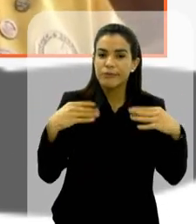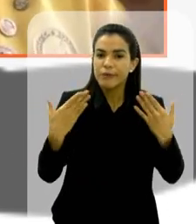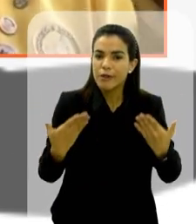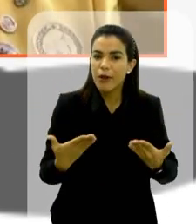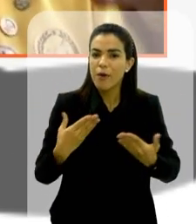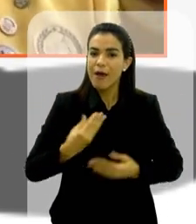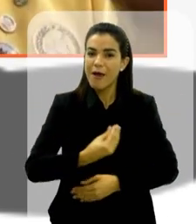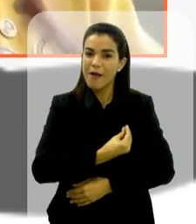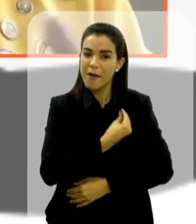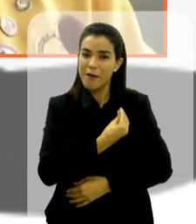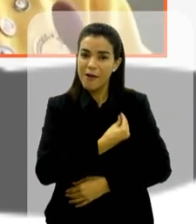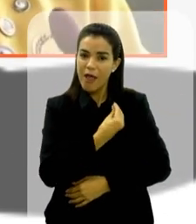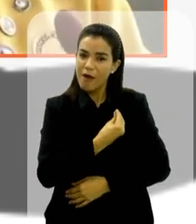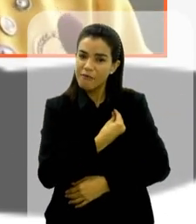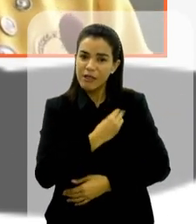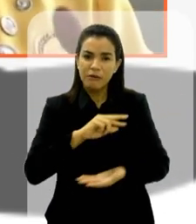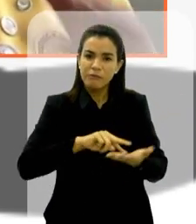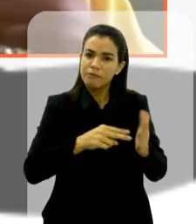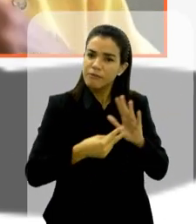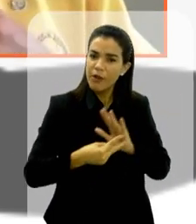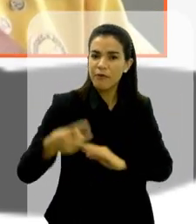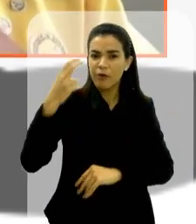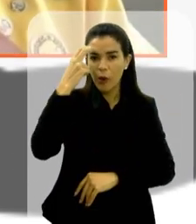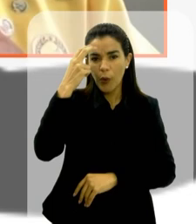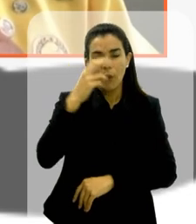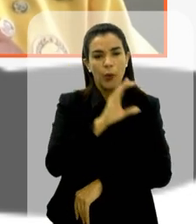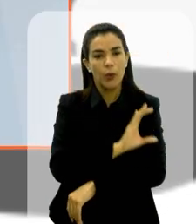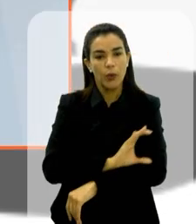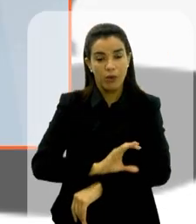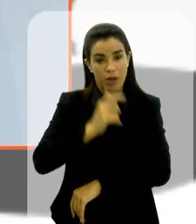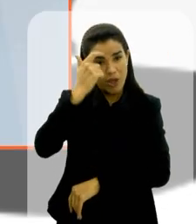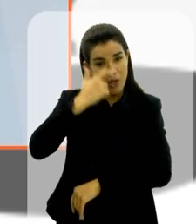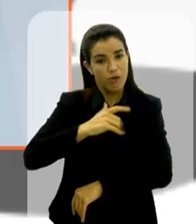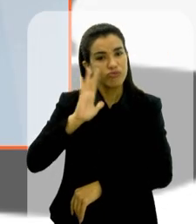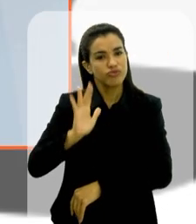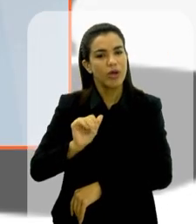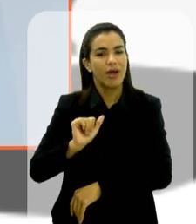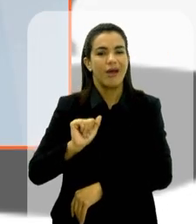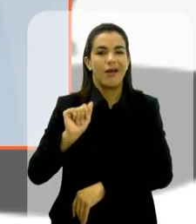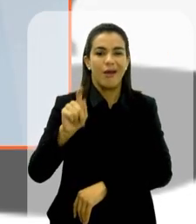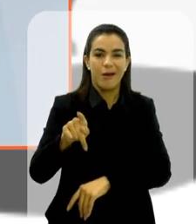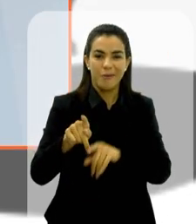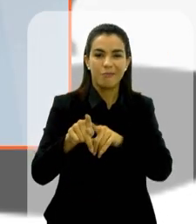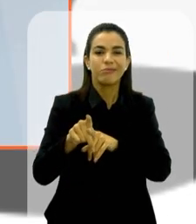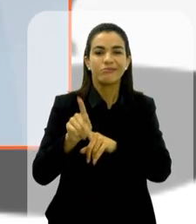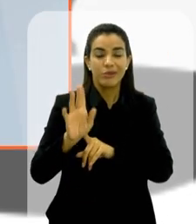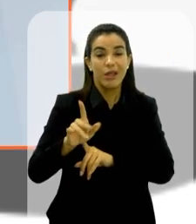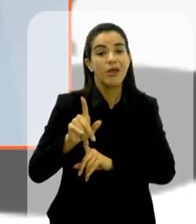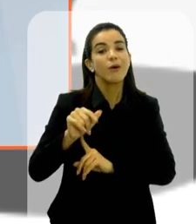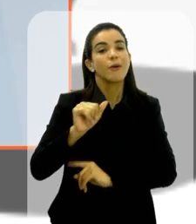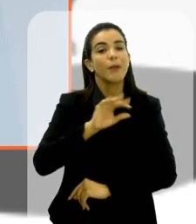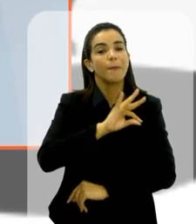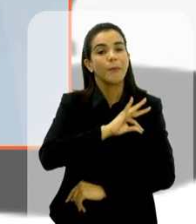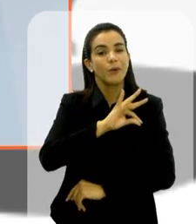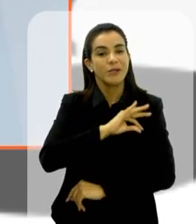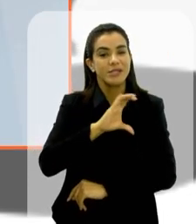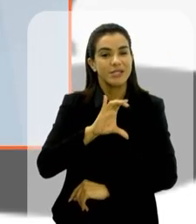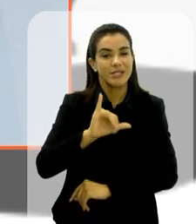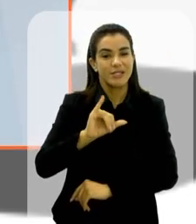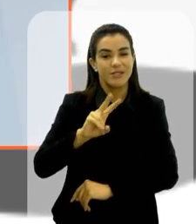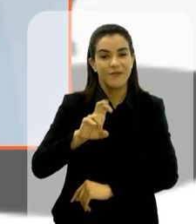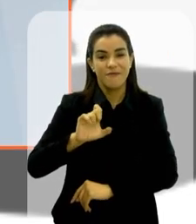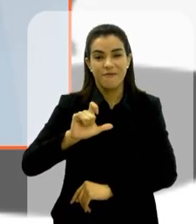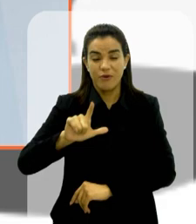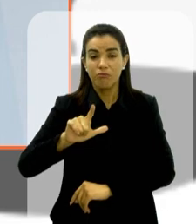vida nossa é uma vida cultural. Na verdade, eu sou aposentado, sou da Polícia Civil do Estado do Espírito Santo.